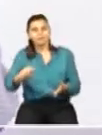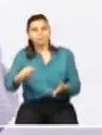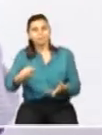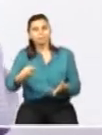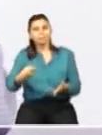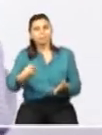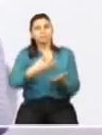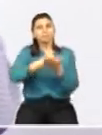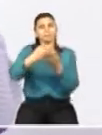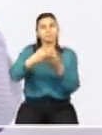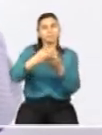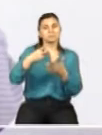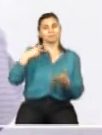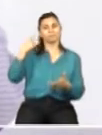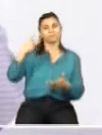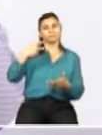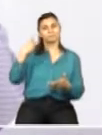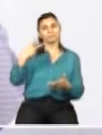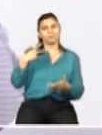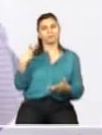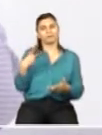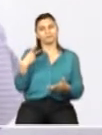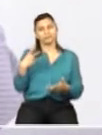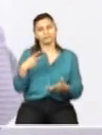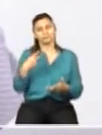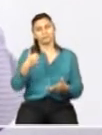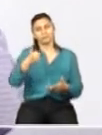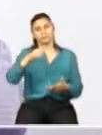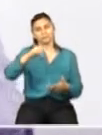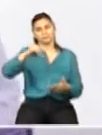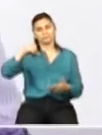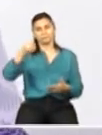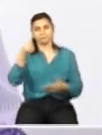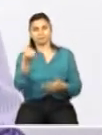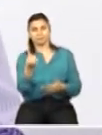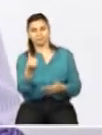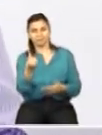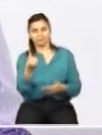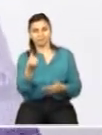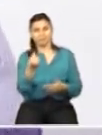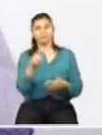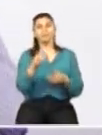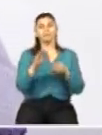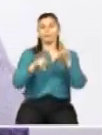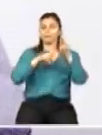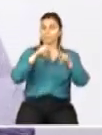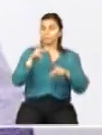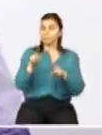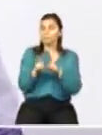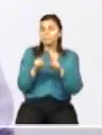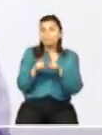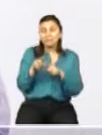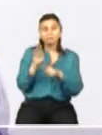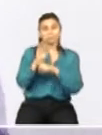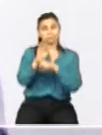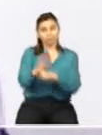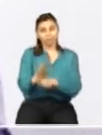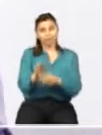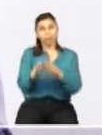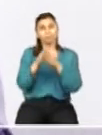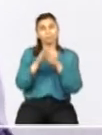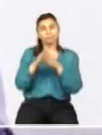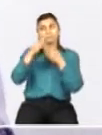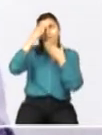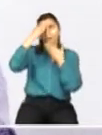em 96, onde sempre a comunidade nos prestigiou. Então, a minha fala de hoje é em gratidão a